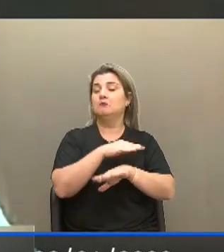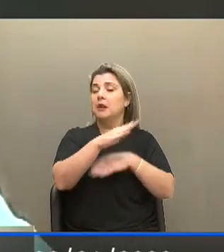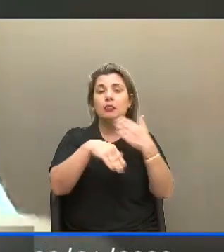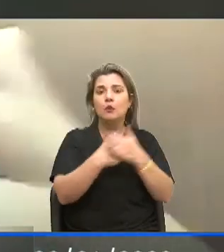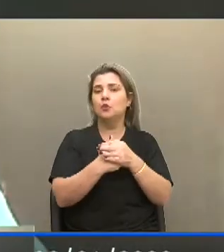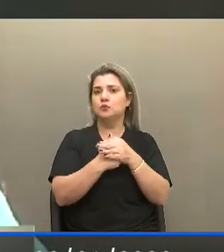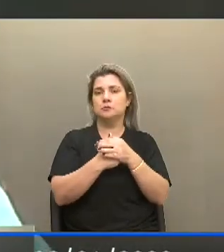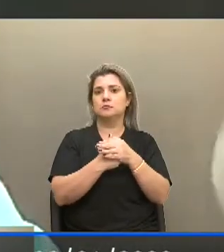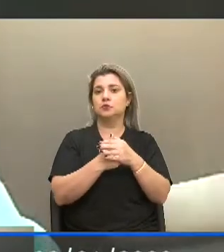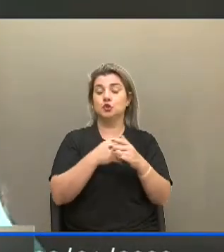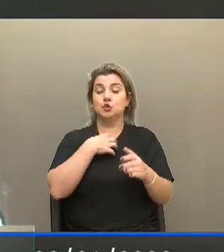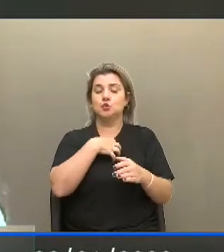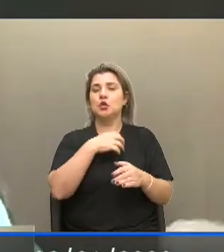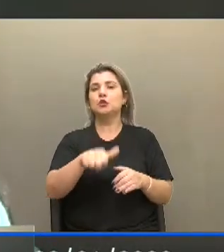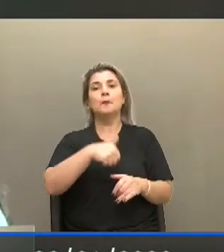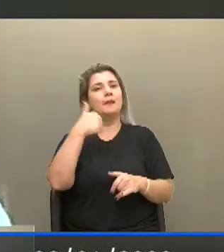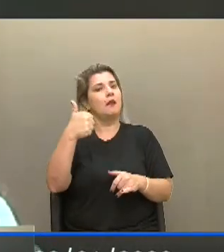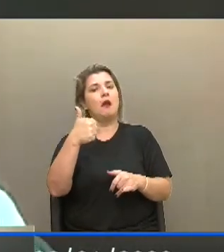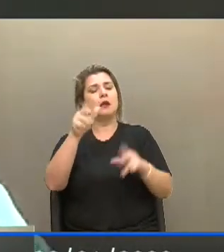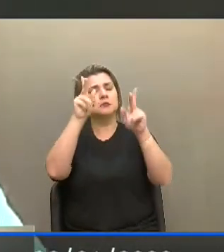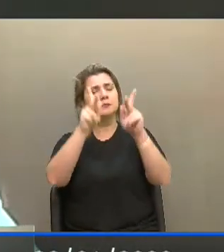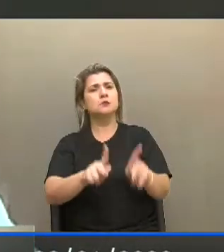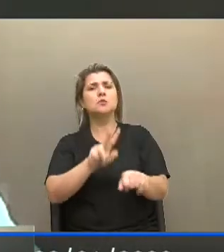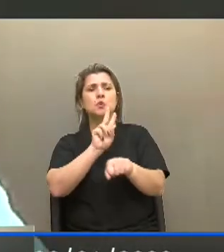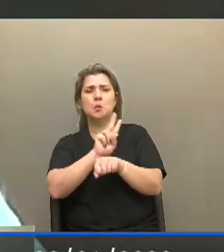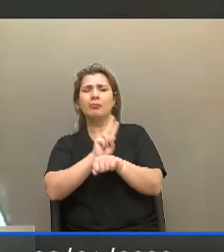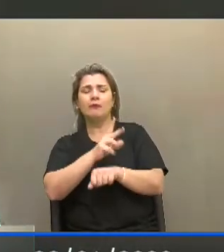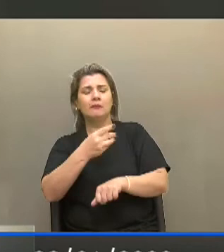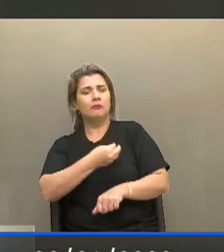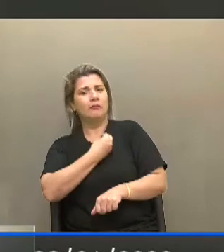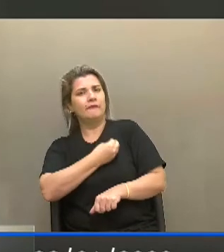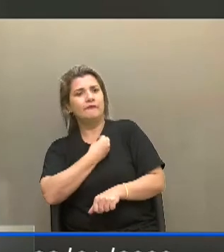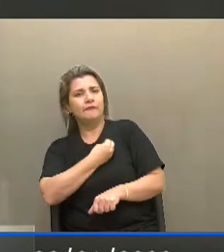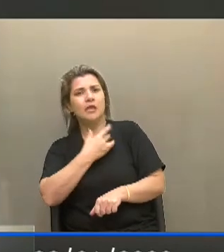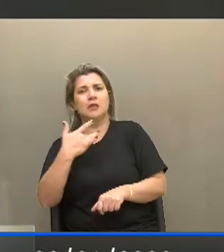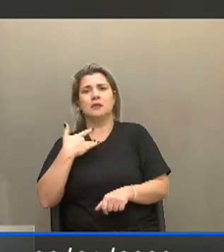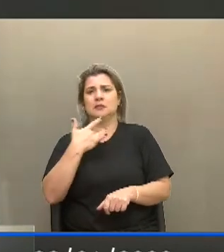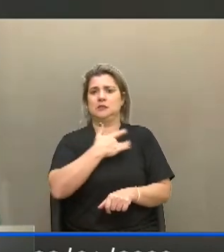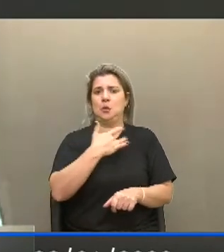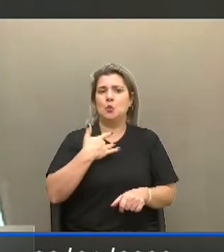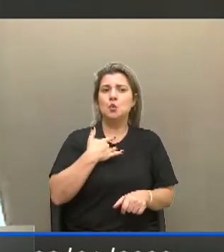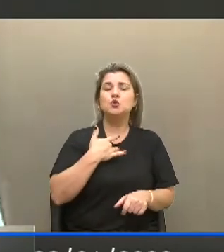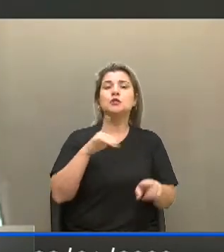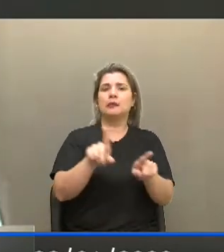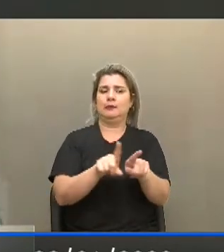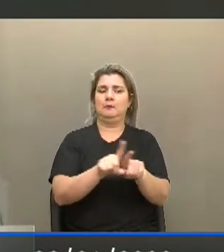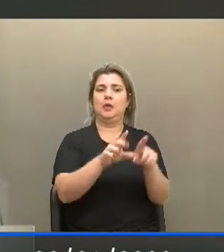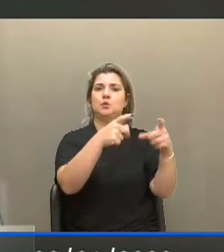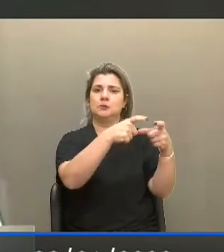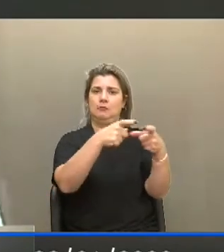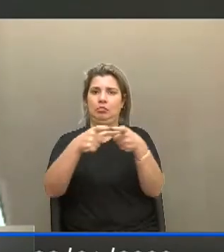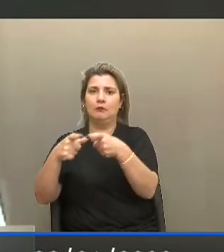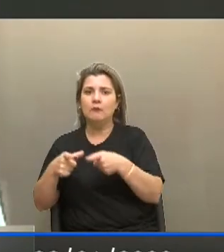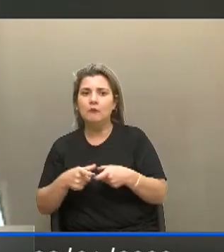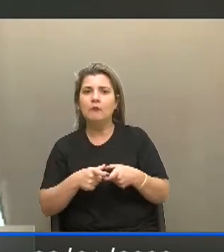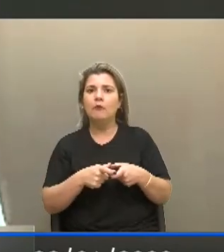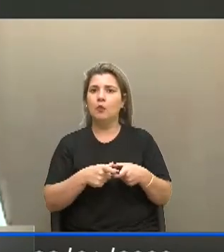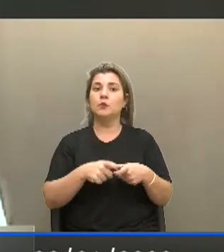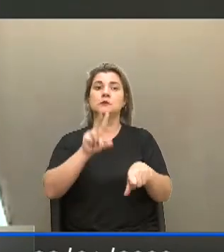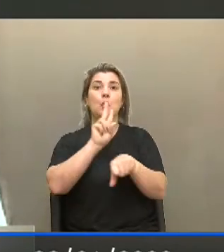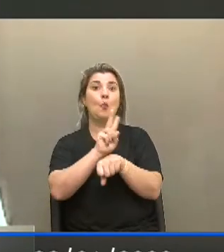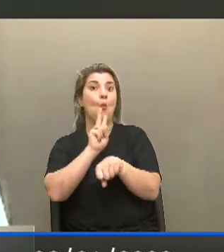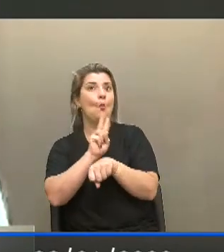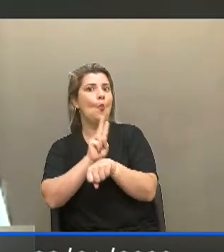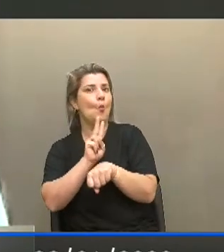né? As pessoas cuidando da vida, da saúde, aos setores, porque eu tenho dito também, né, de que preservar os empregos é